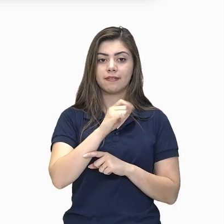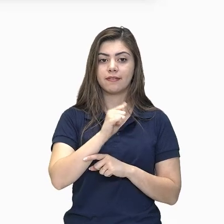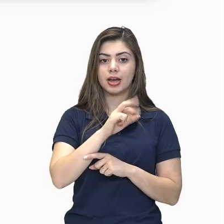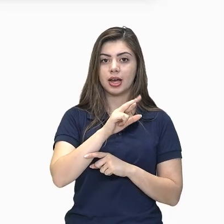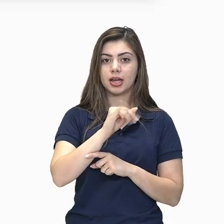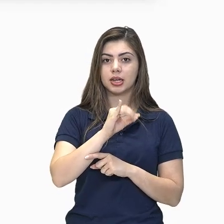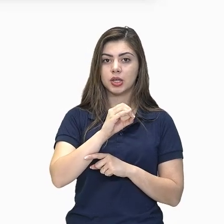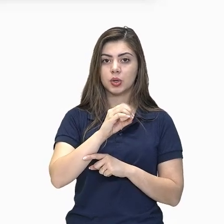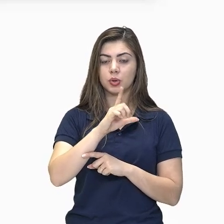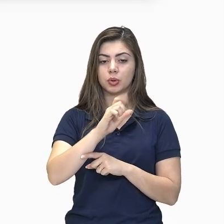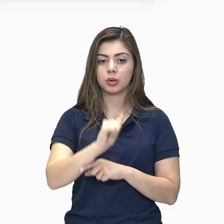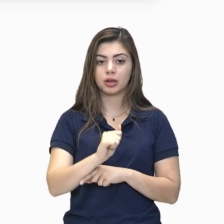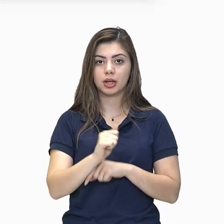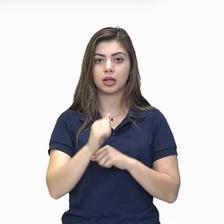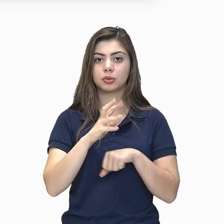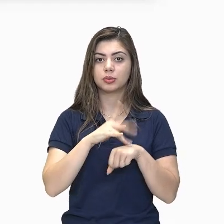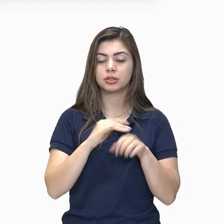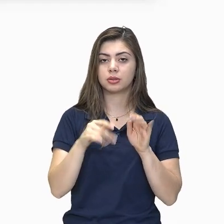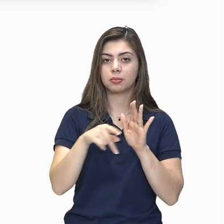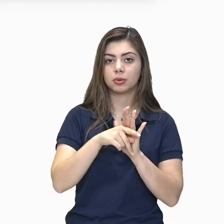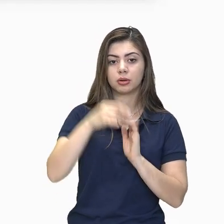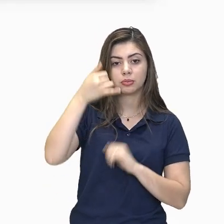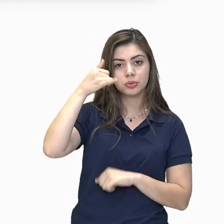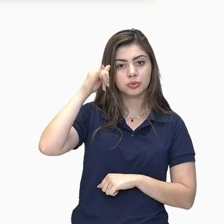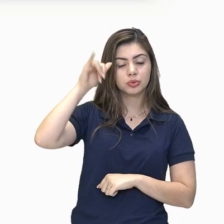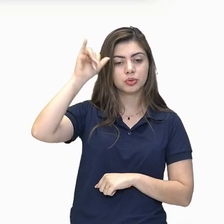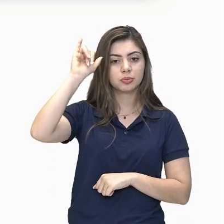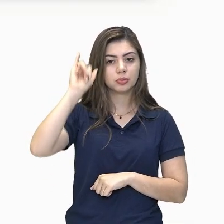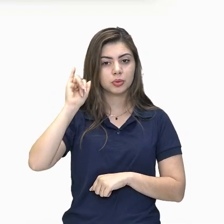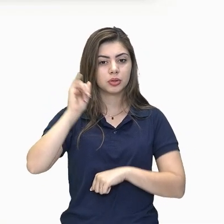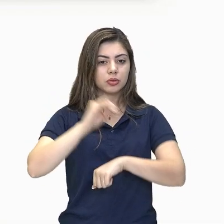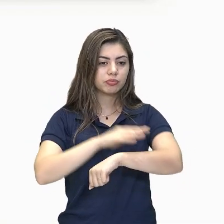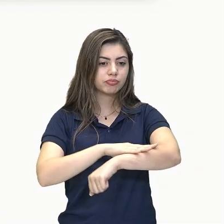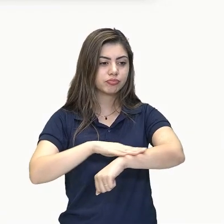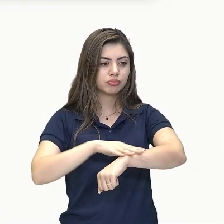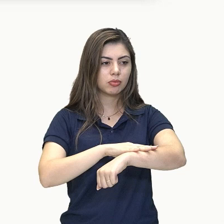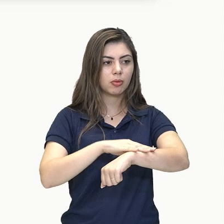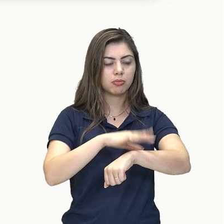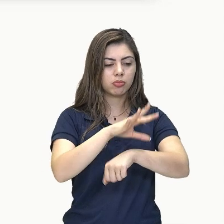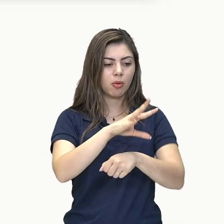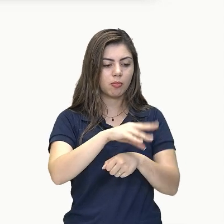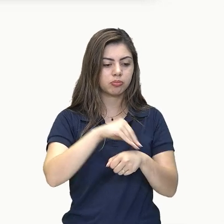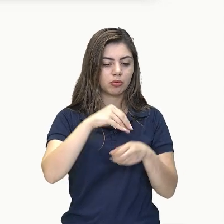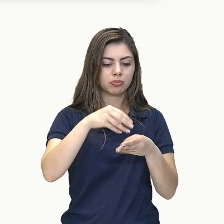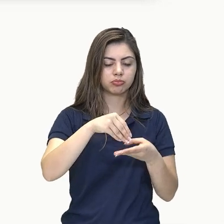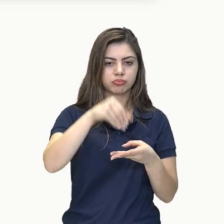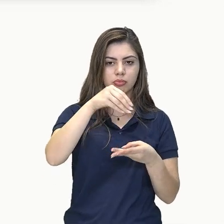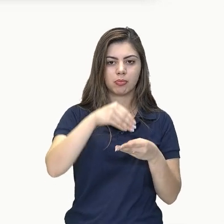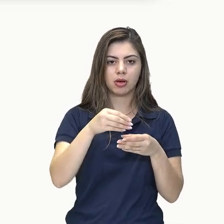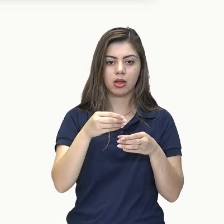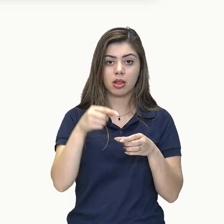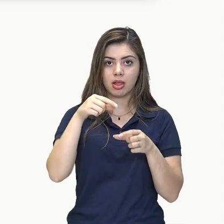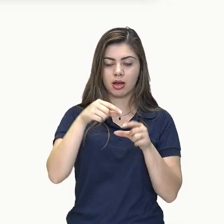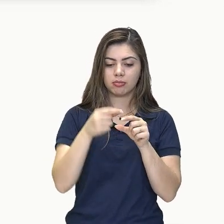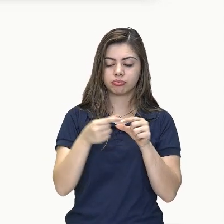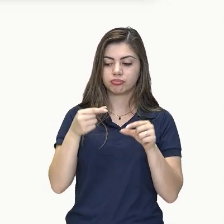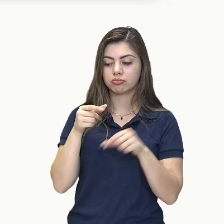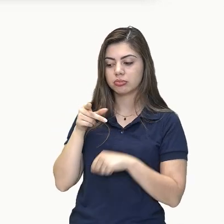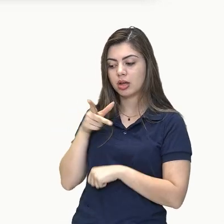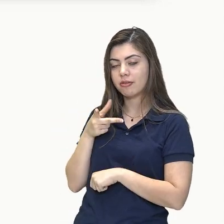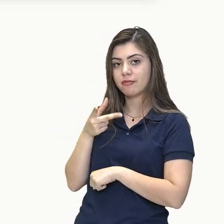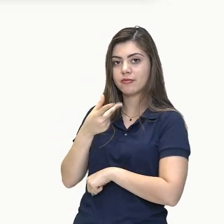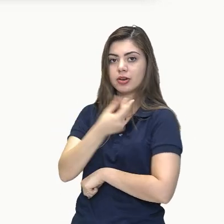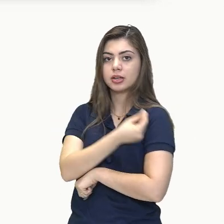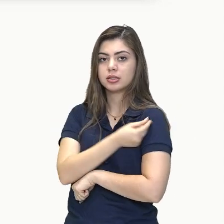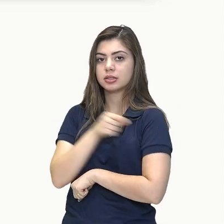essa pessoa apresentava na superfície da sua pele e introduziu essa secreção neste garoto. O garoto,